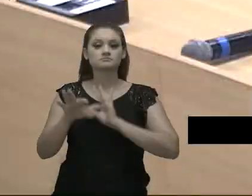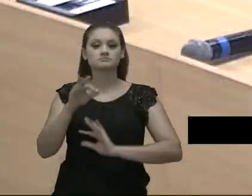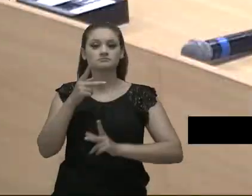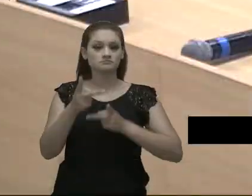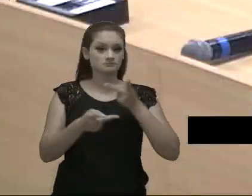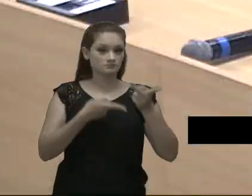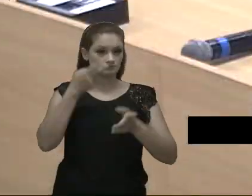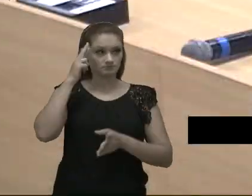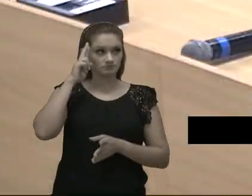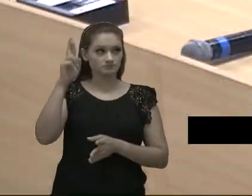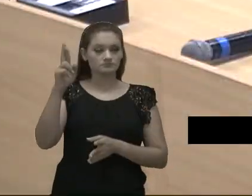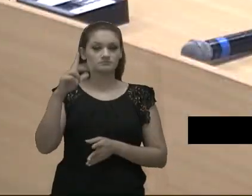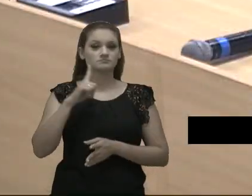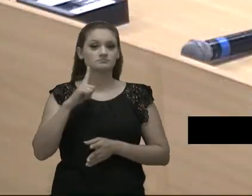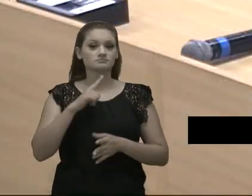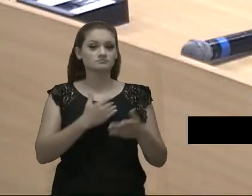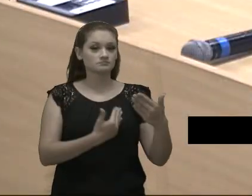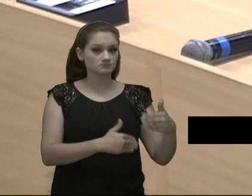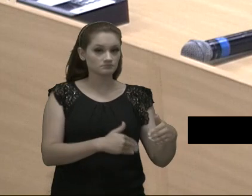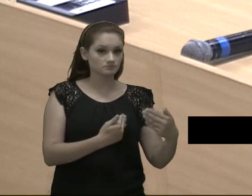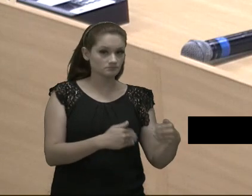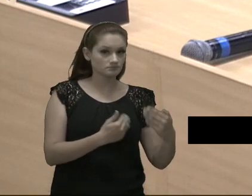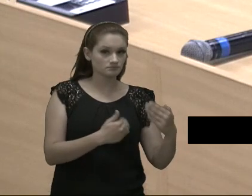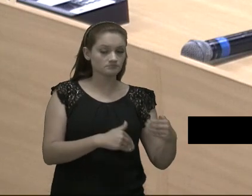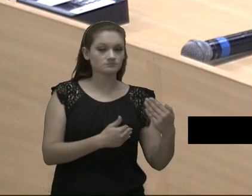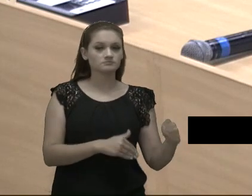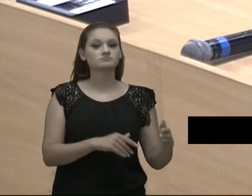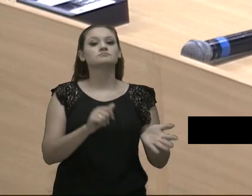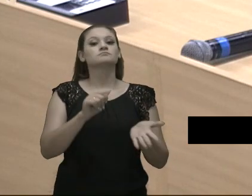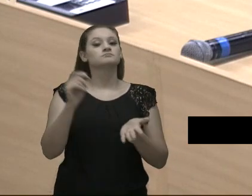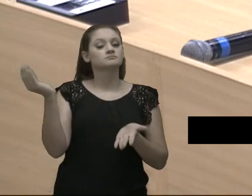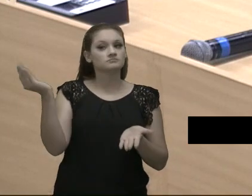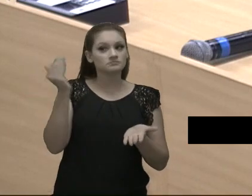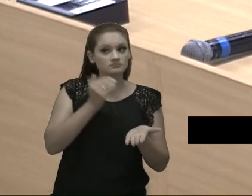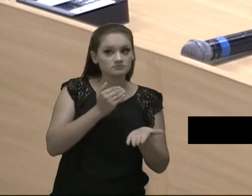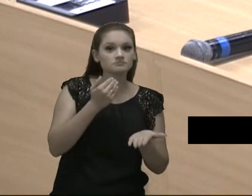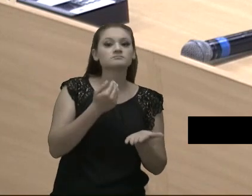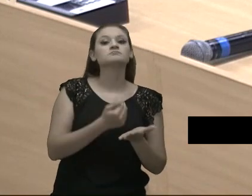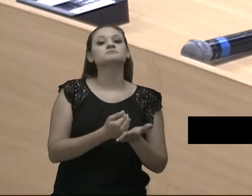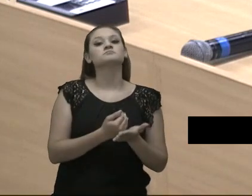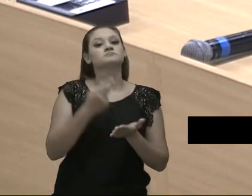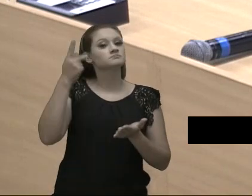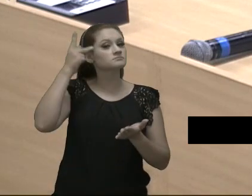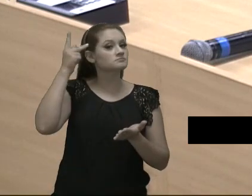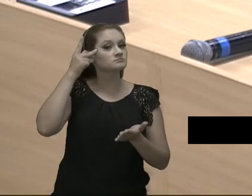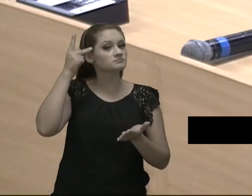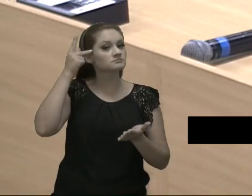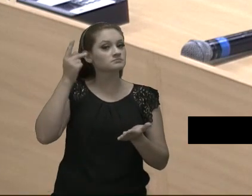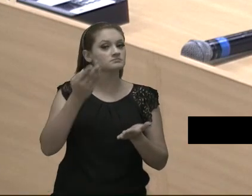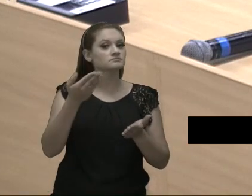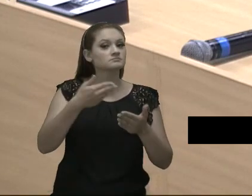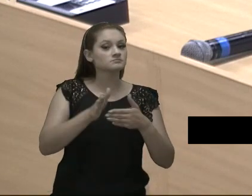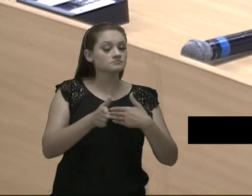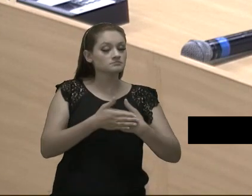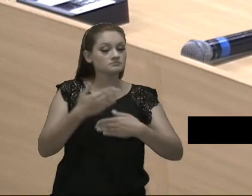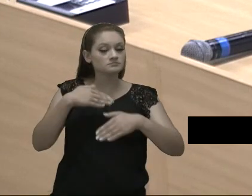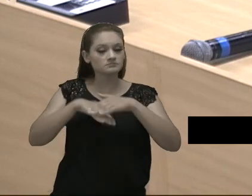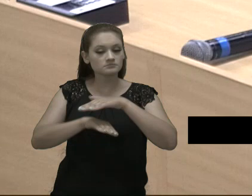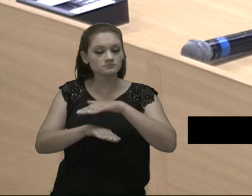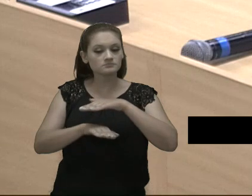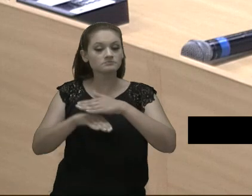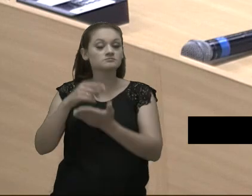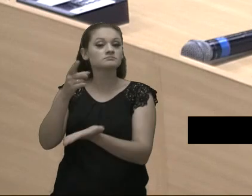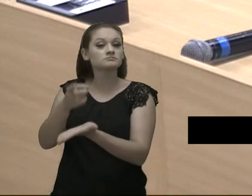falei para o senhor, existiu o processo seletivo, veio a prova de São Paulo, foi aplicada, foi encaminhada para a nossa matriz.